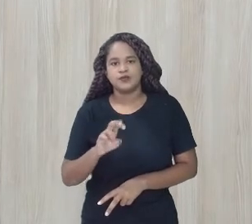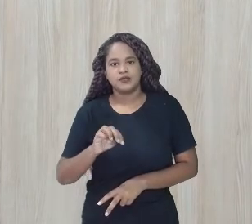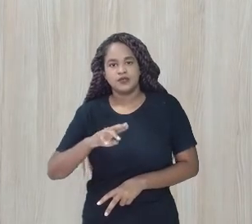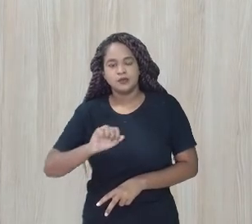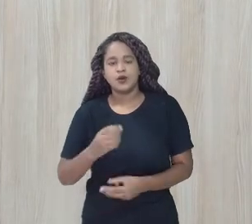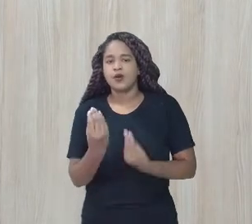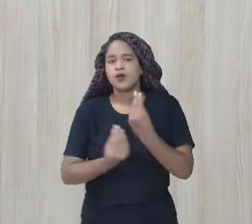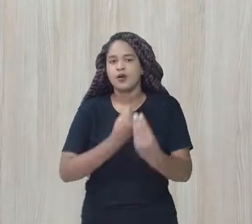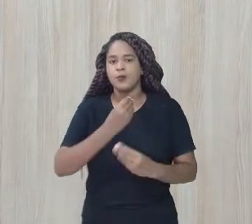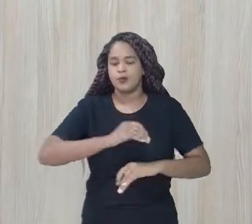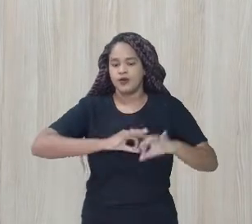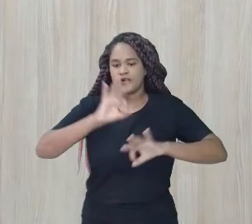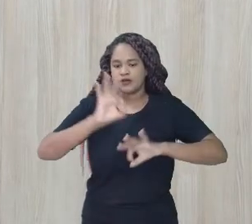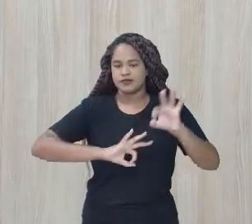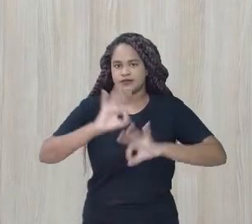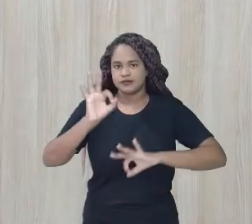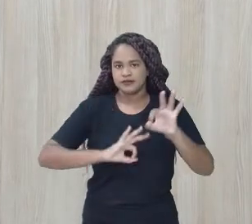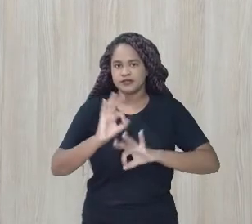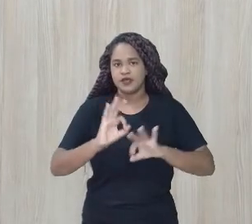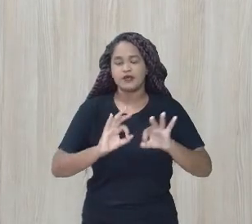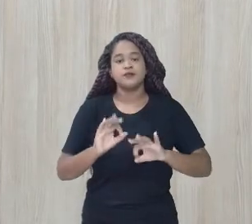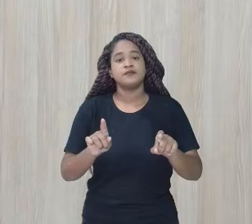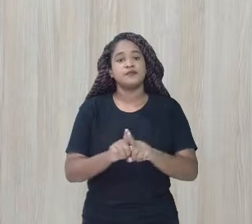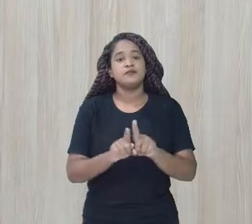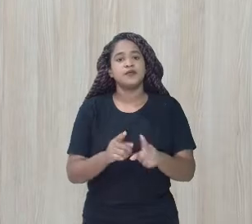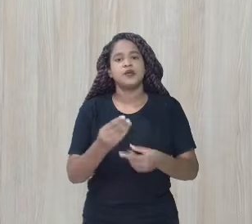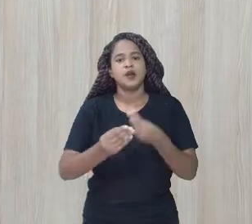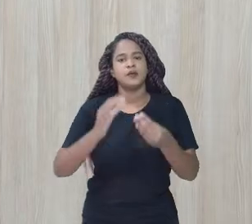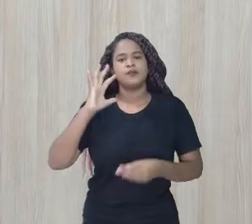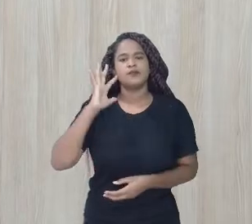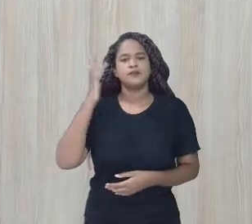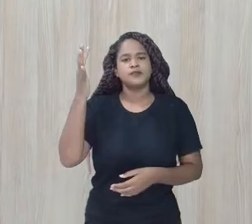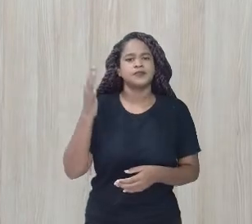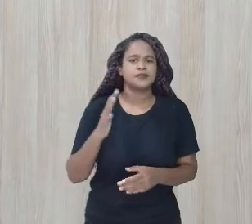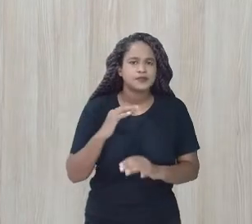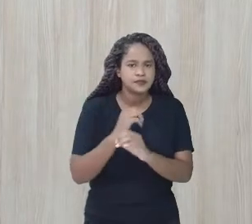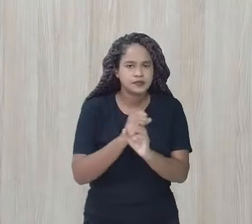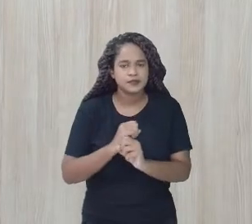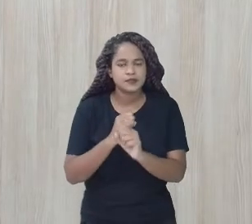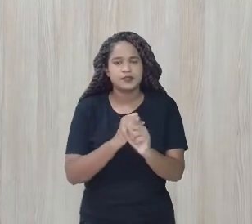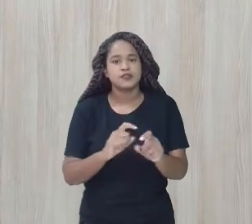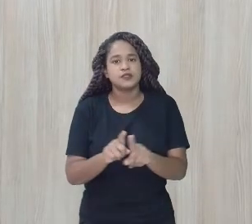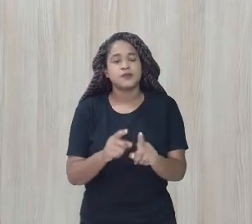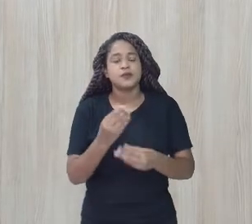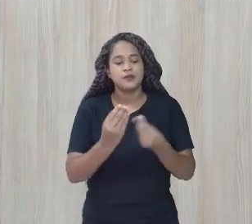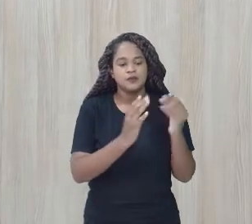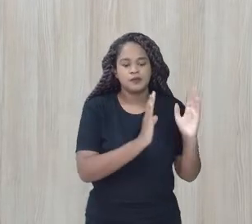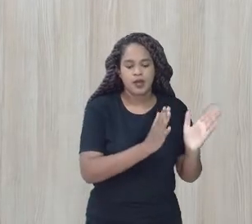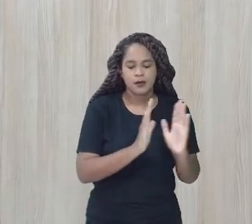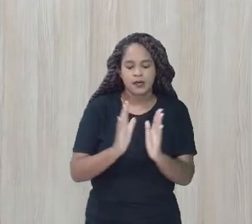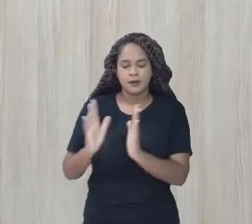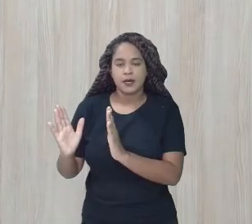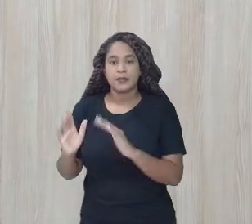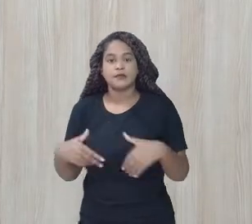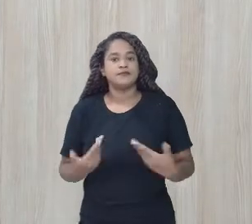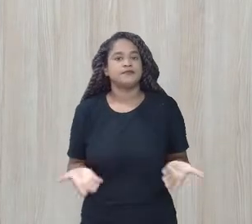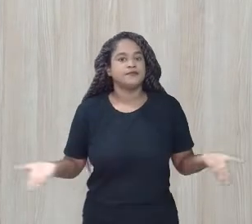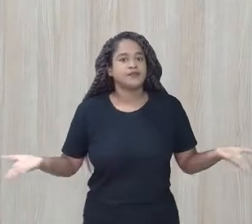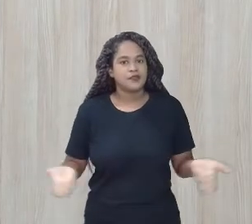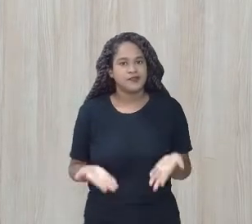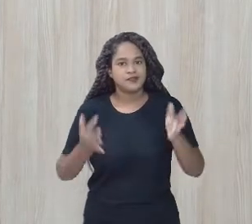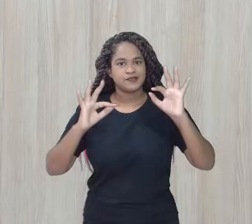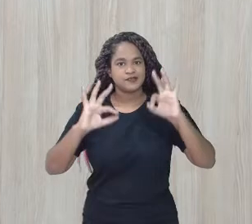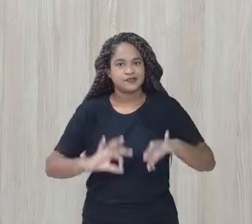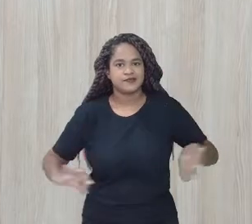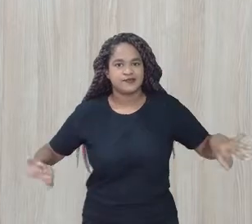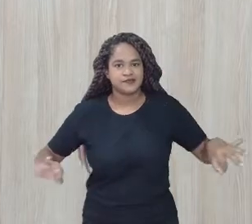passada, a gente falou sobre como resolver alguns problemas e quais são as etapas que a gente precisa para isso. E hoje a gente vai